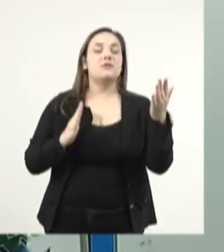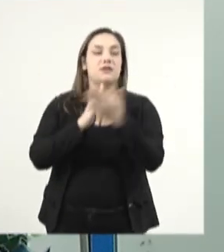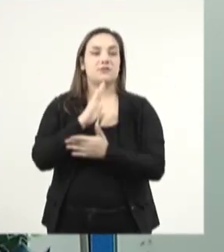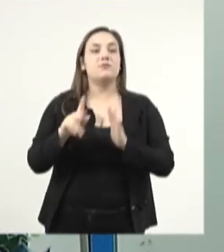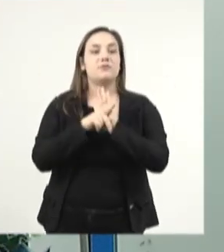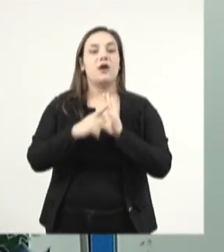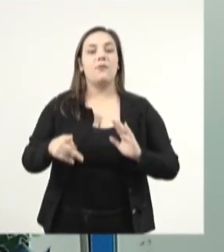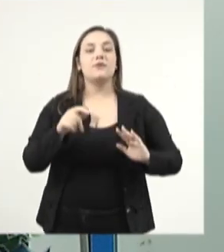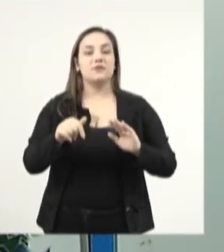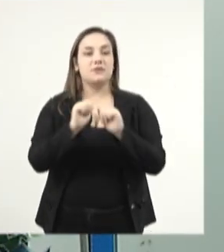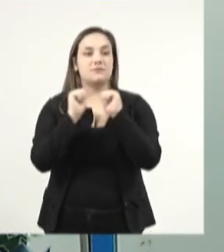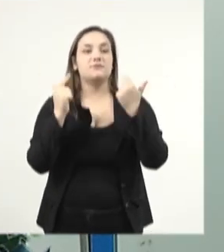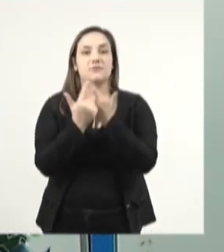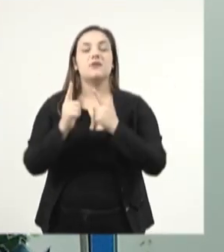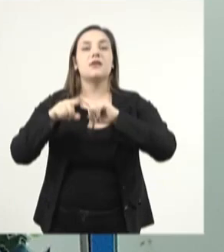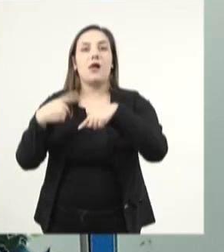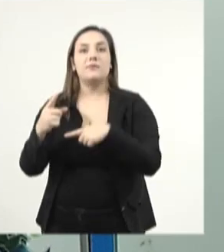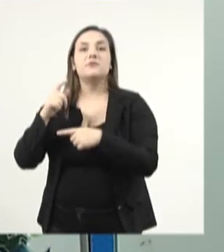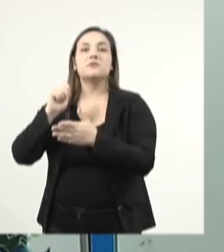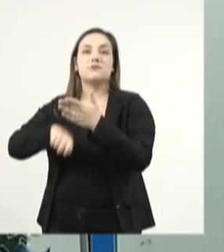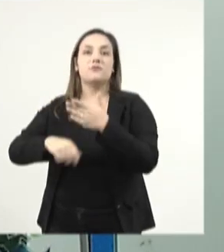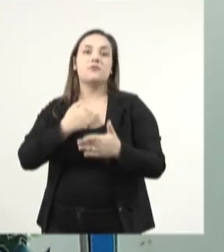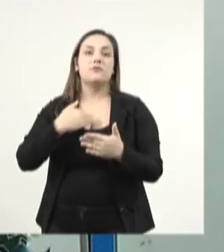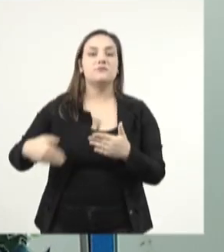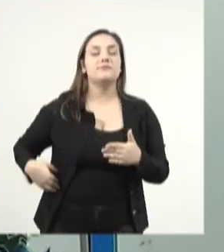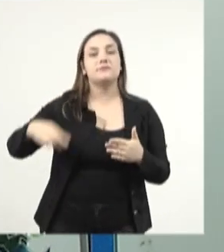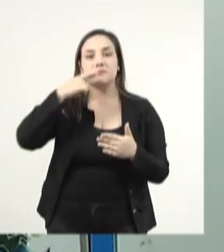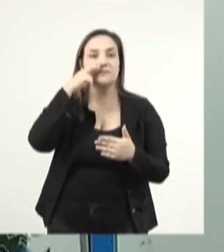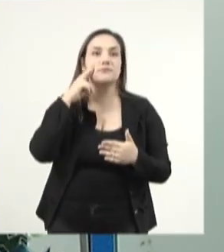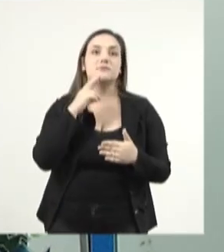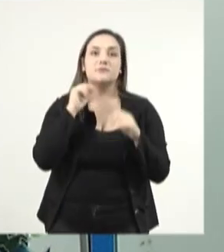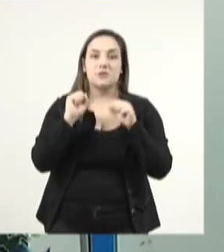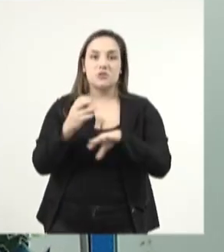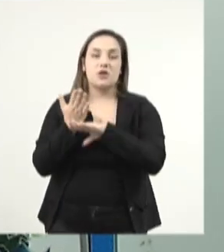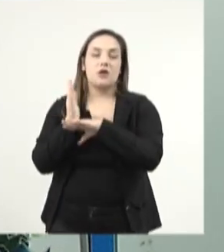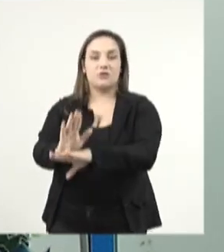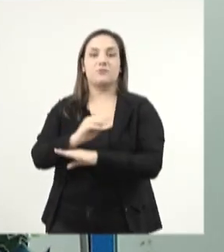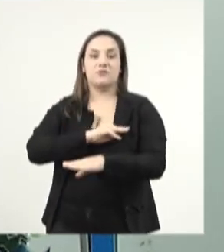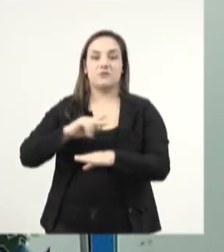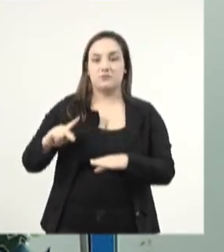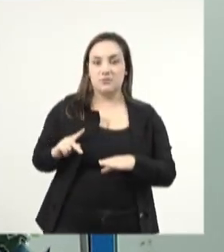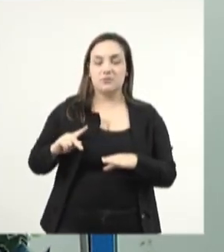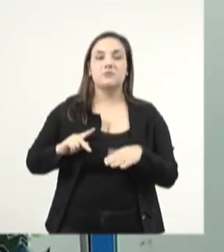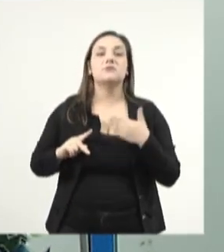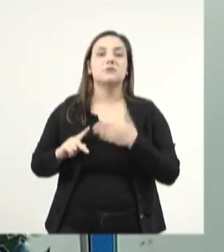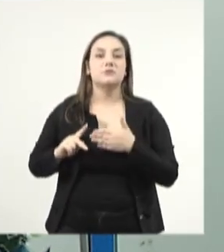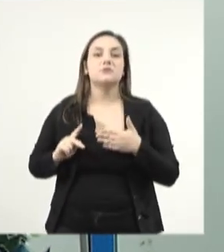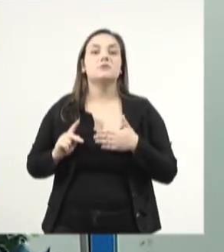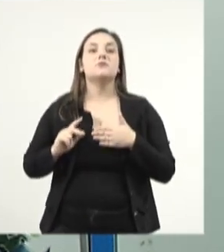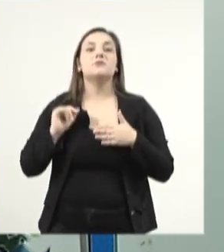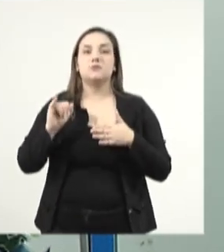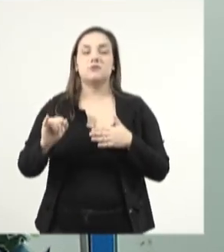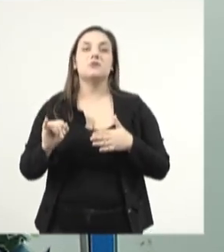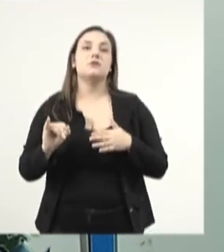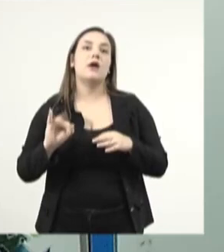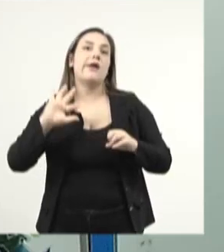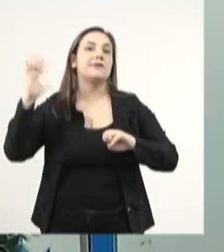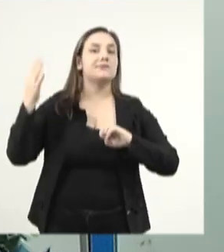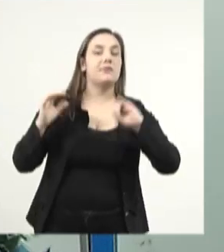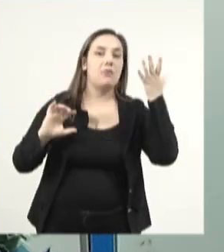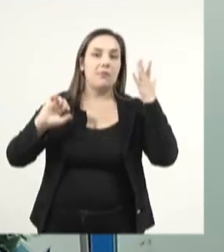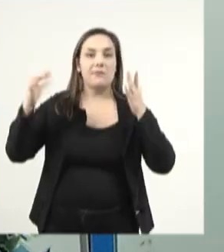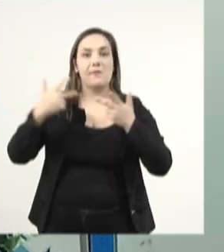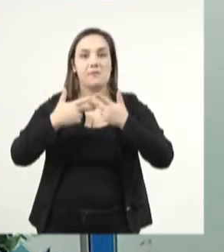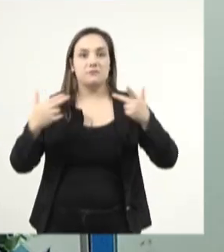pelo governador Eduardo Riedel, pode auxiliar a atuação do Ministério Público Federal quanto a esse possível rol de situações